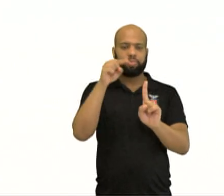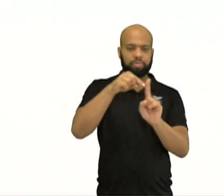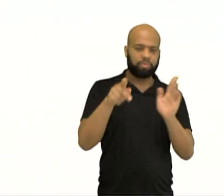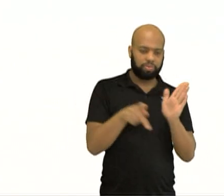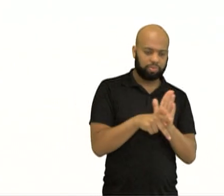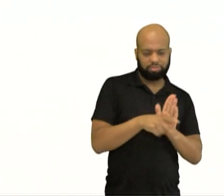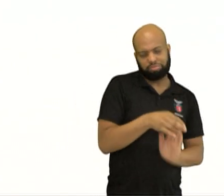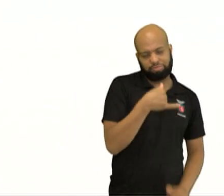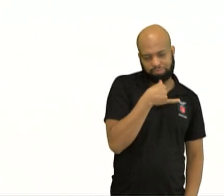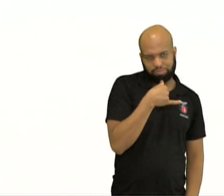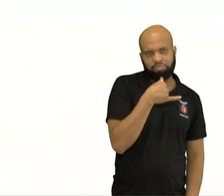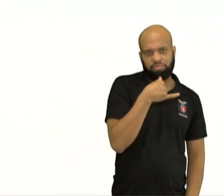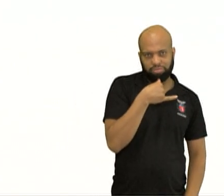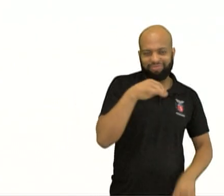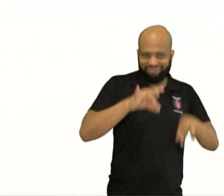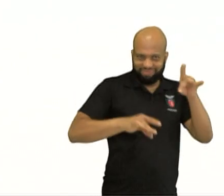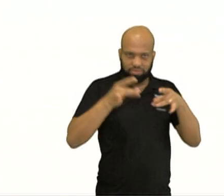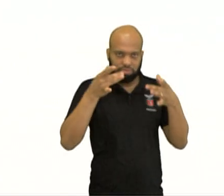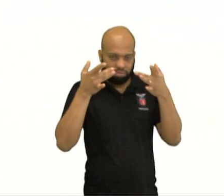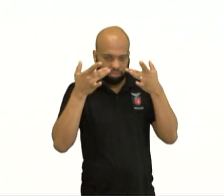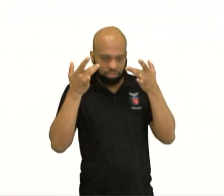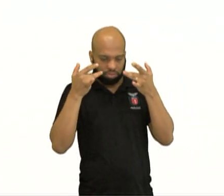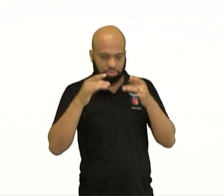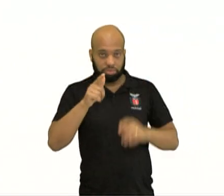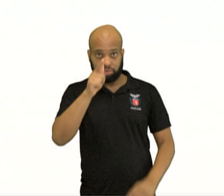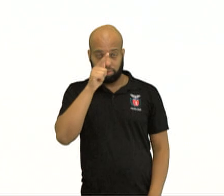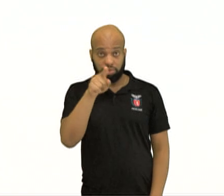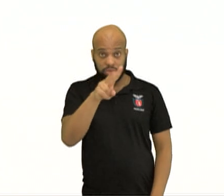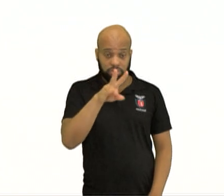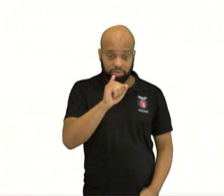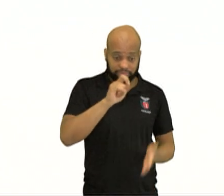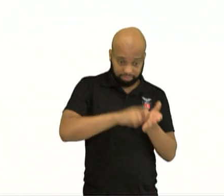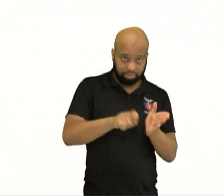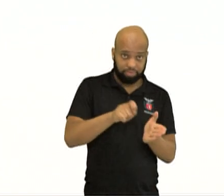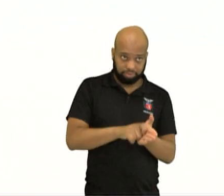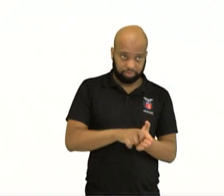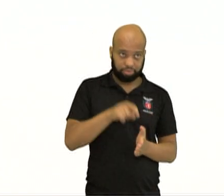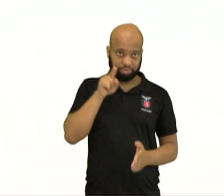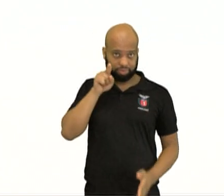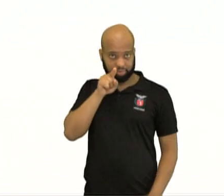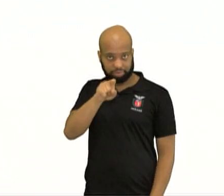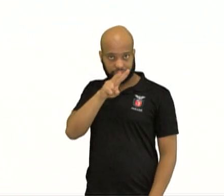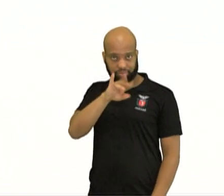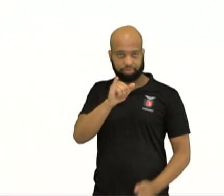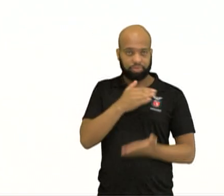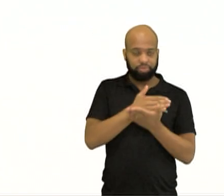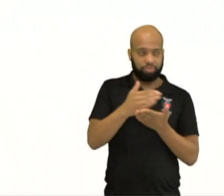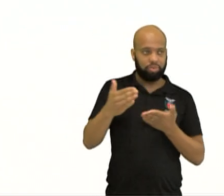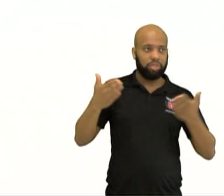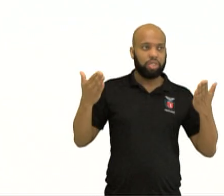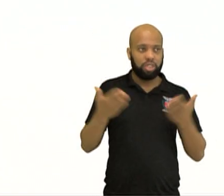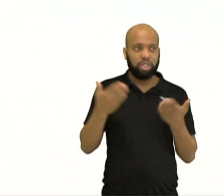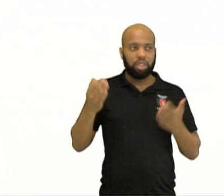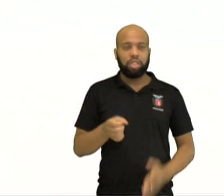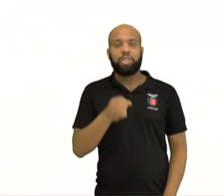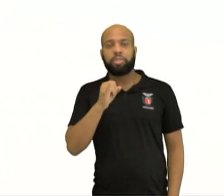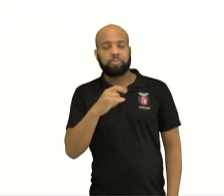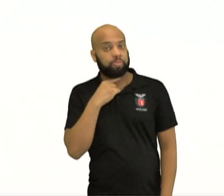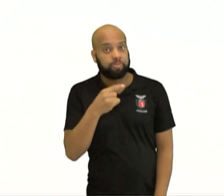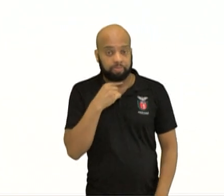tragédia gregas, tá? Aí, esse exercício você vai começar agora. Caso você